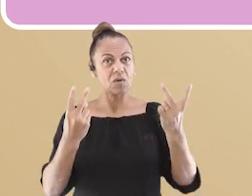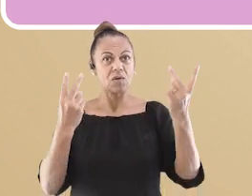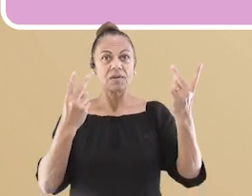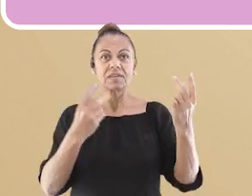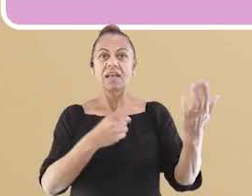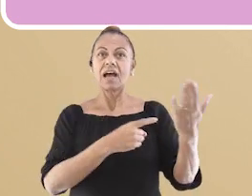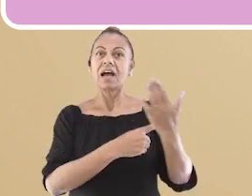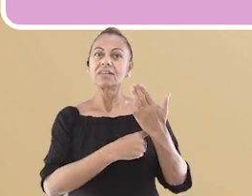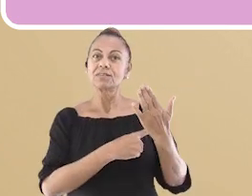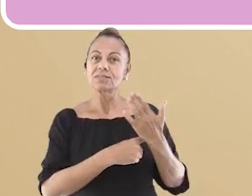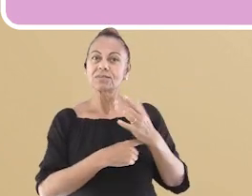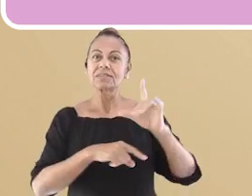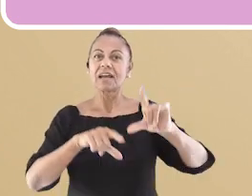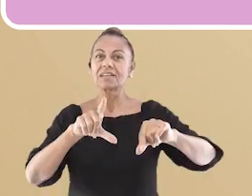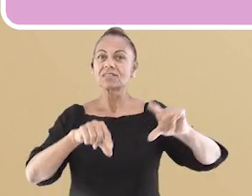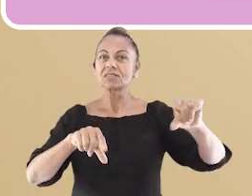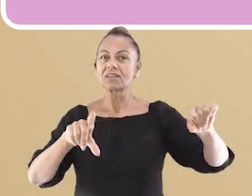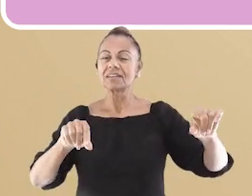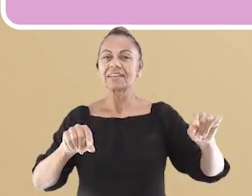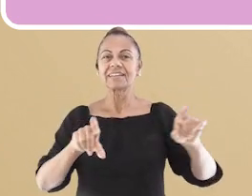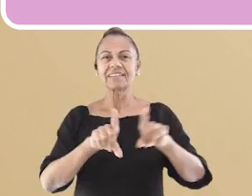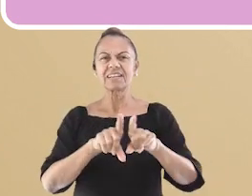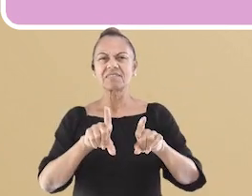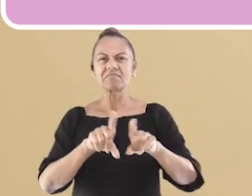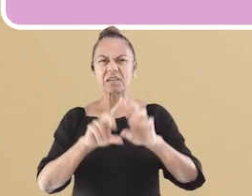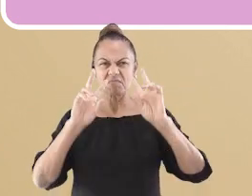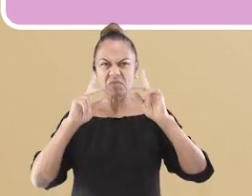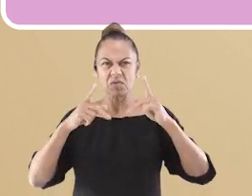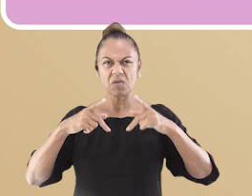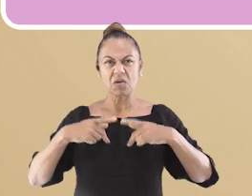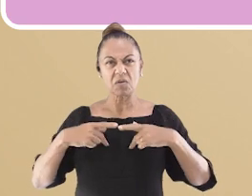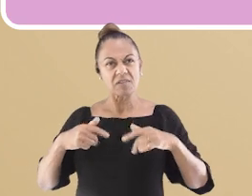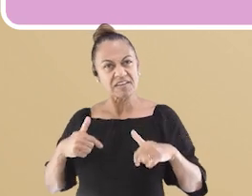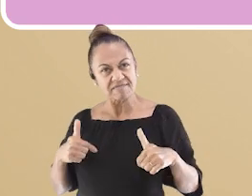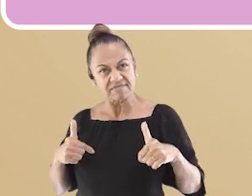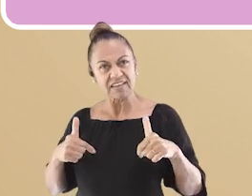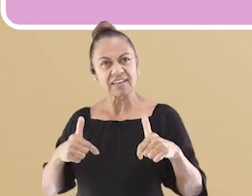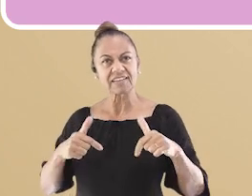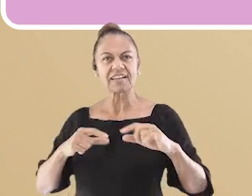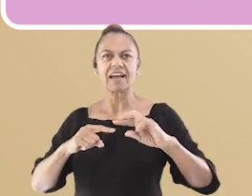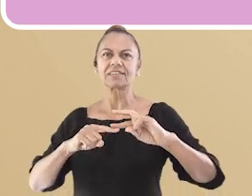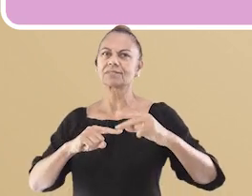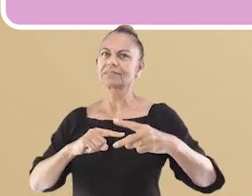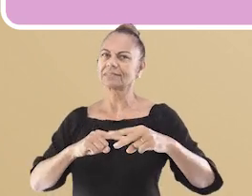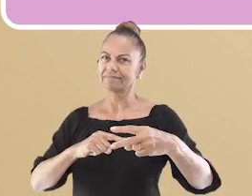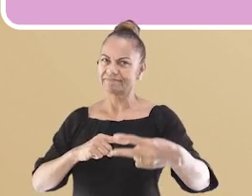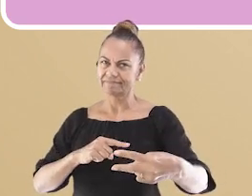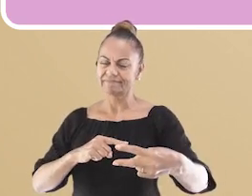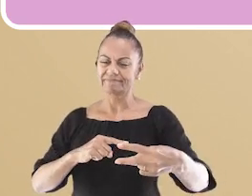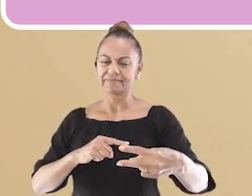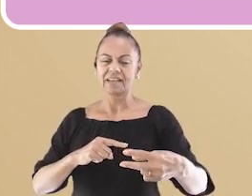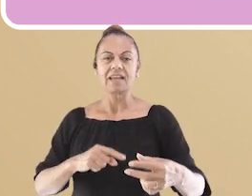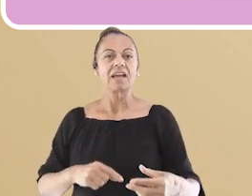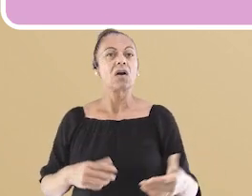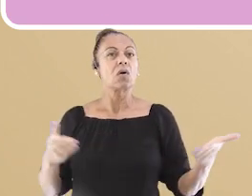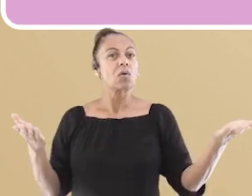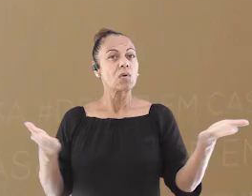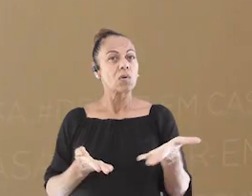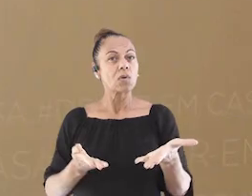nossas crenças e valores podem nos ajudar a fazer escolhas e a enfrentar suas